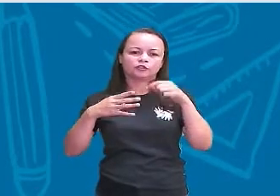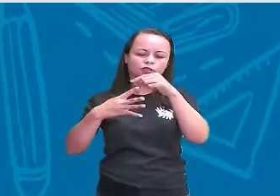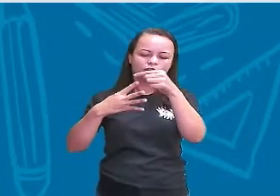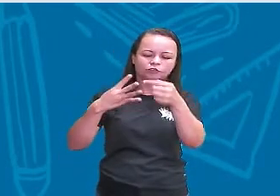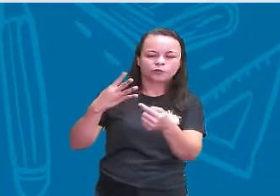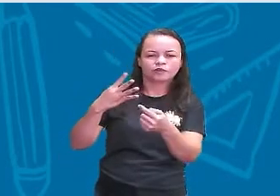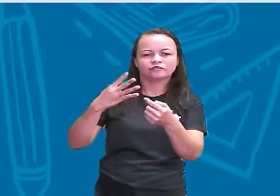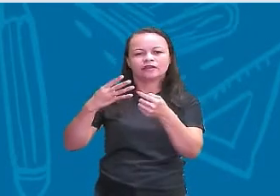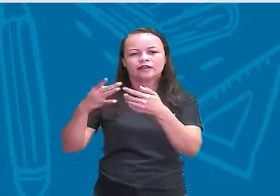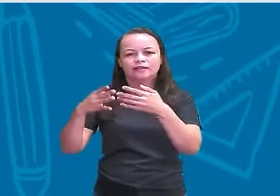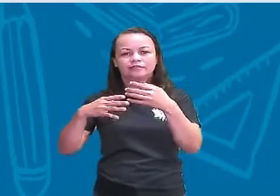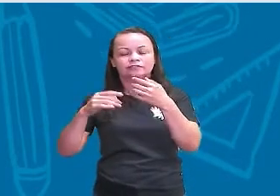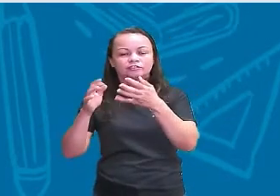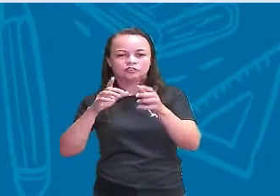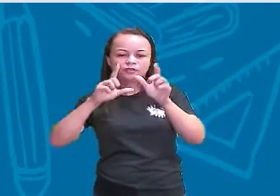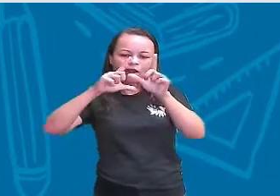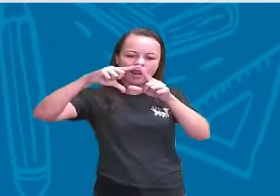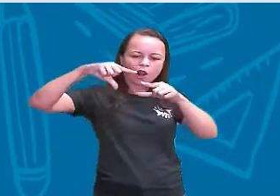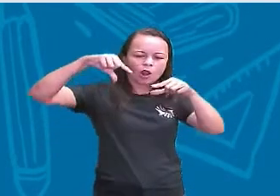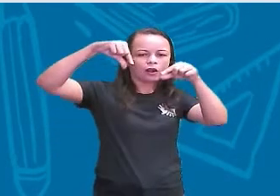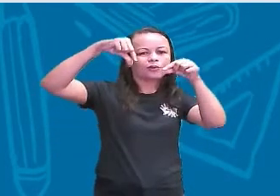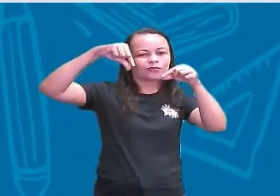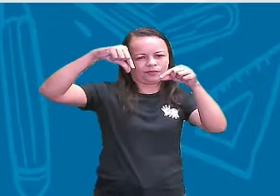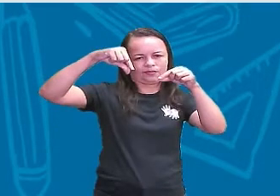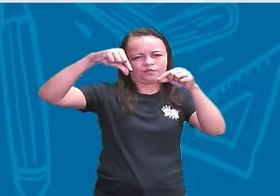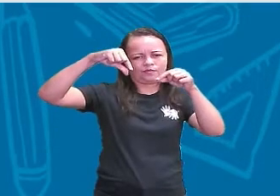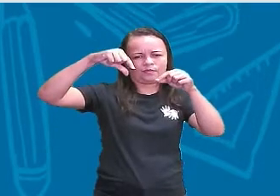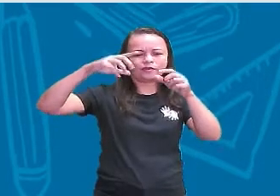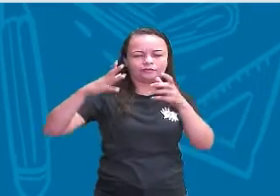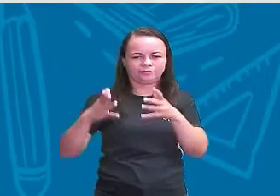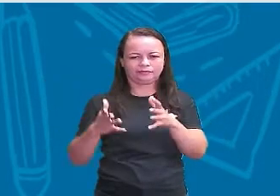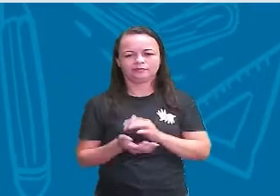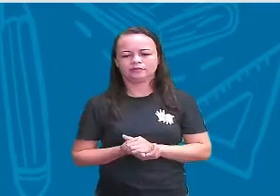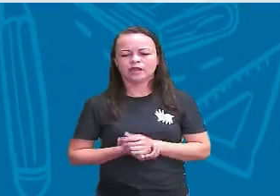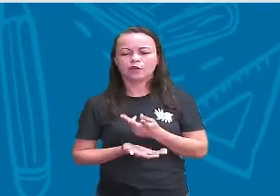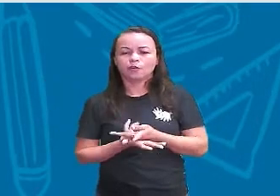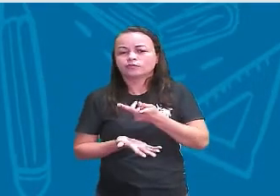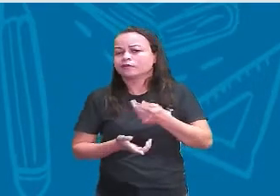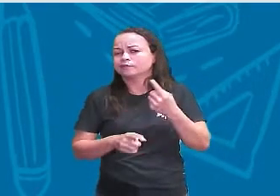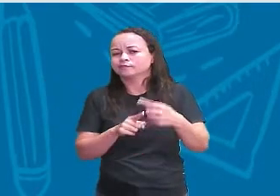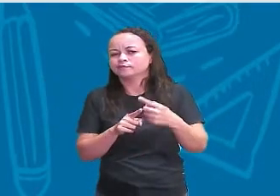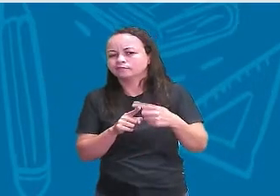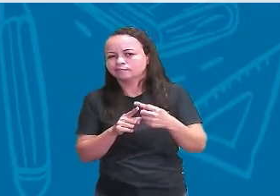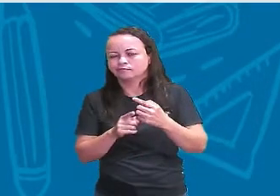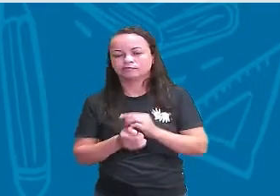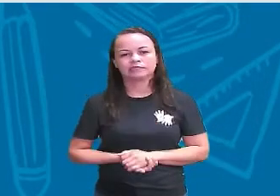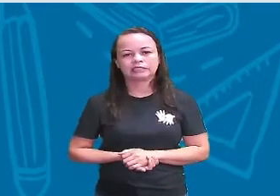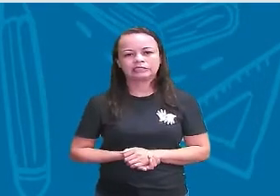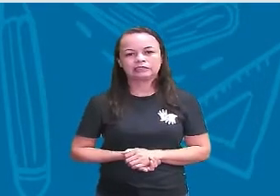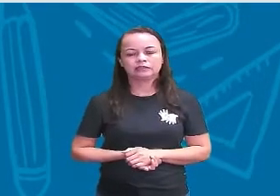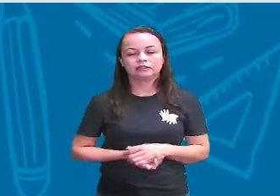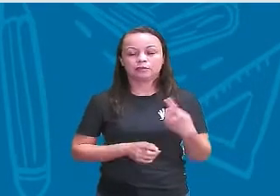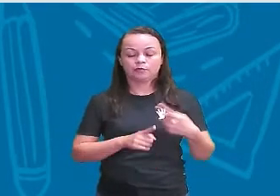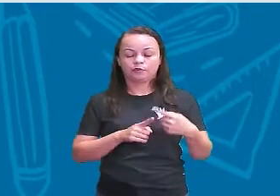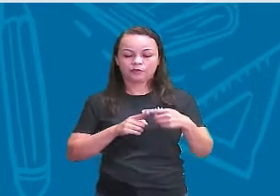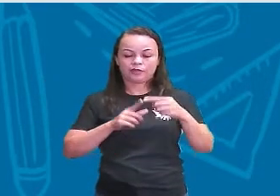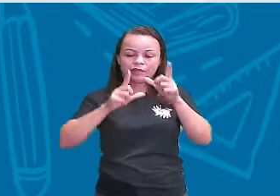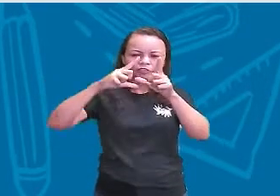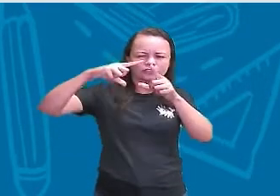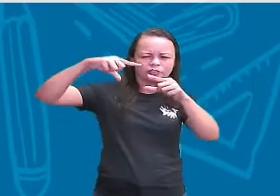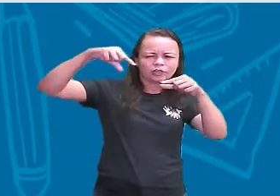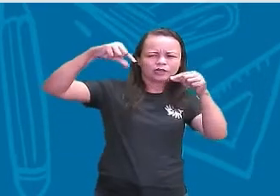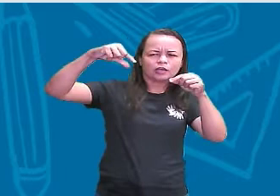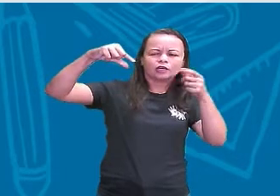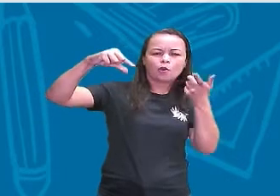que é quando a gente vê só parte da Lua, não é isso? Por que isso acontece? Porque justamente aquela parte da Lua que a gente não